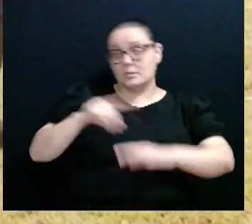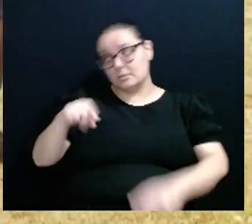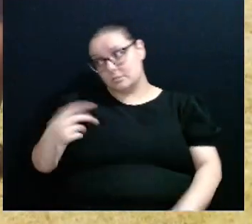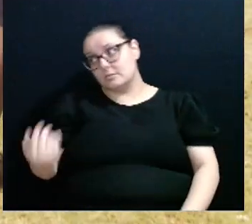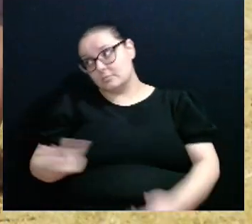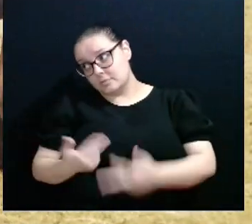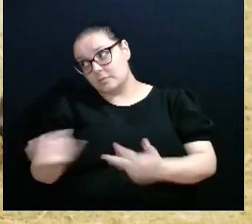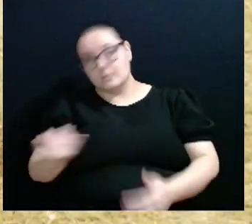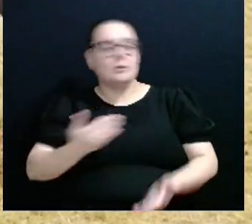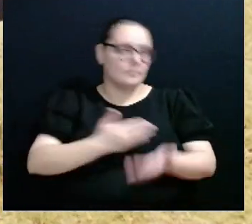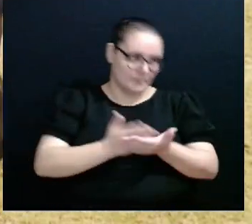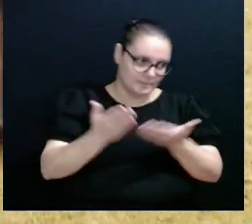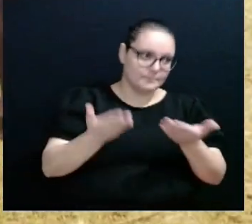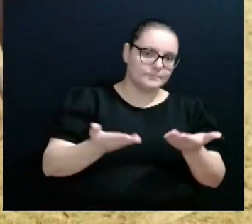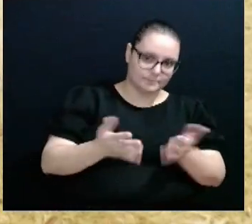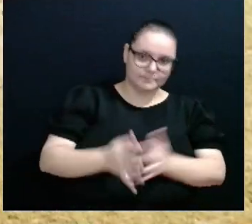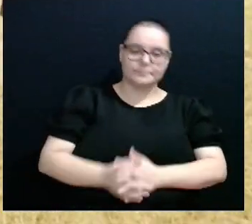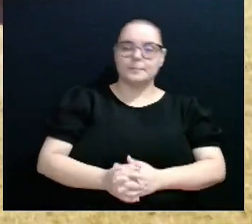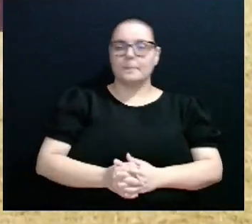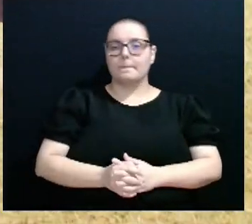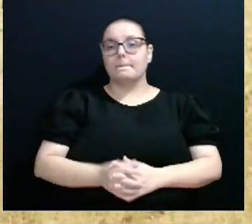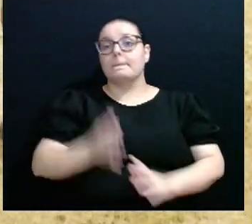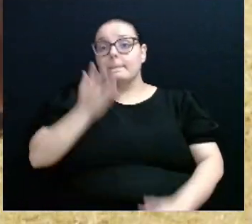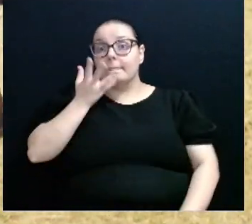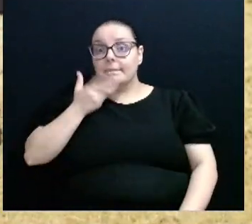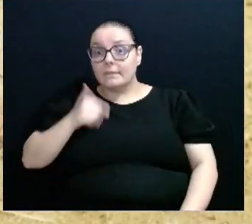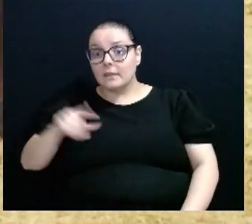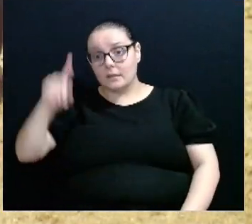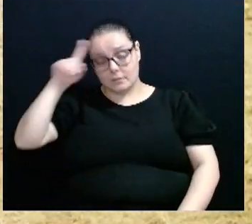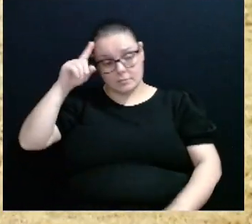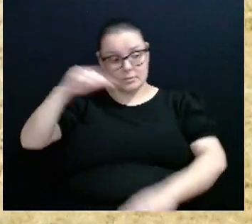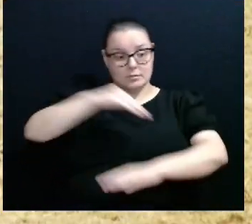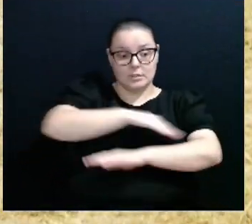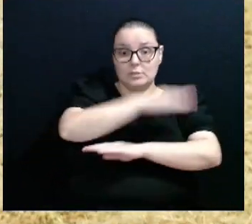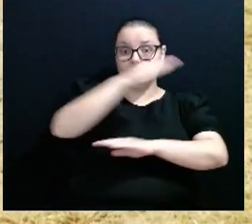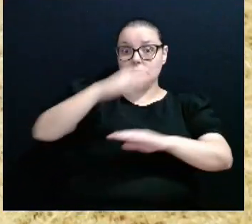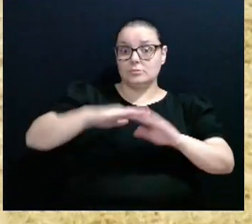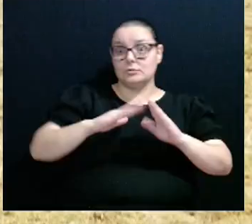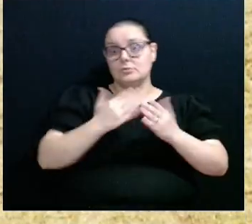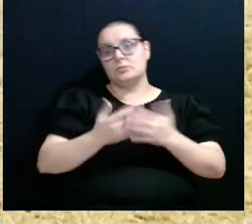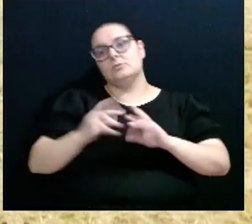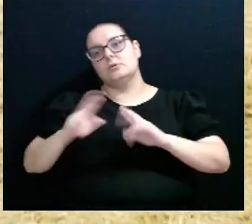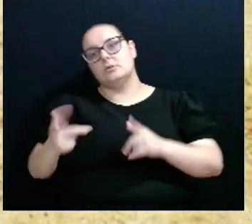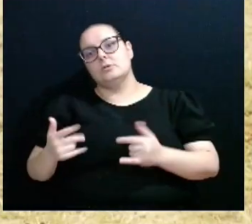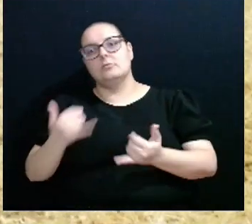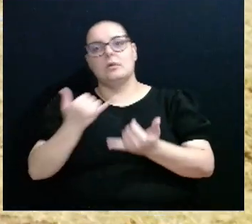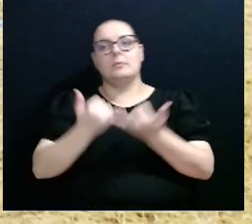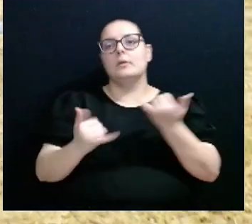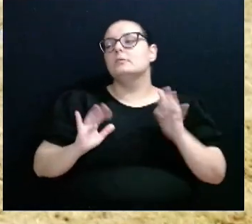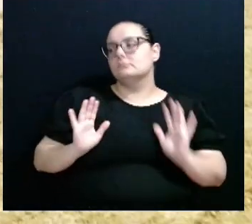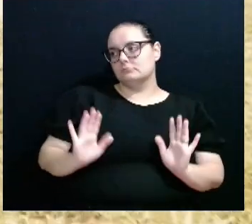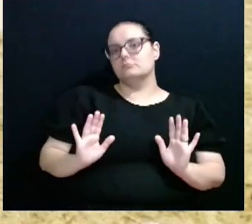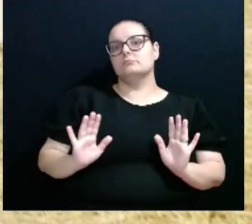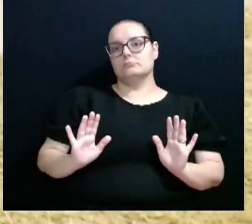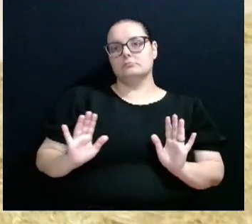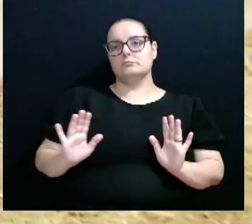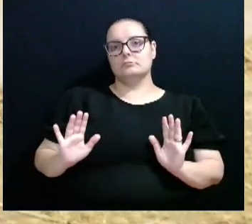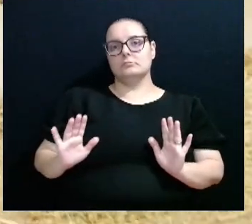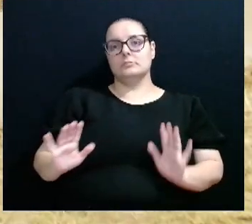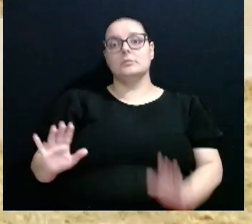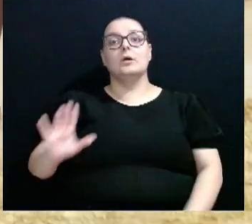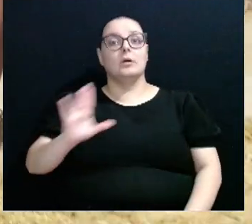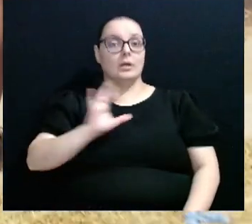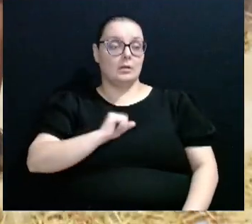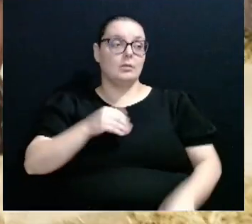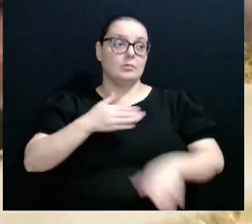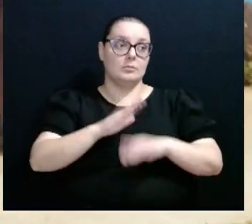começa por aí, né? Uma criança que vai o dia todo na escola é diferente de uma criança que vai meio período. Então ela gosta bastante de ir para a escola, mas tem dia, igual